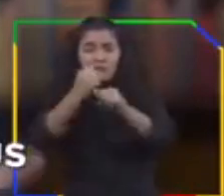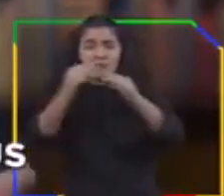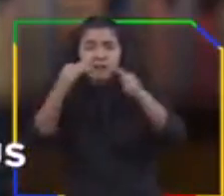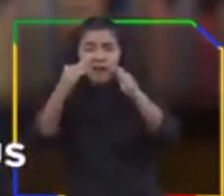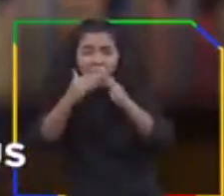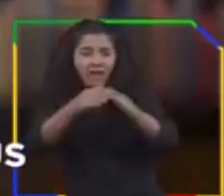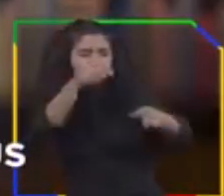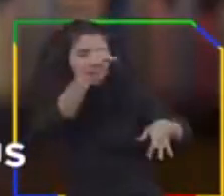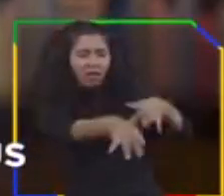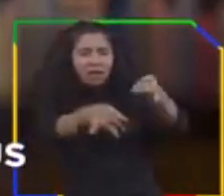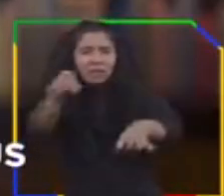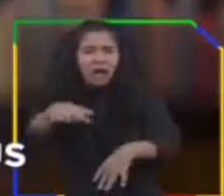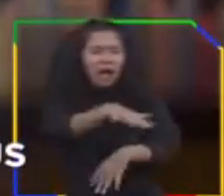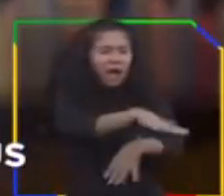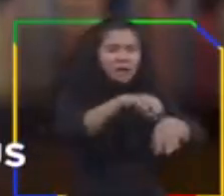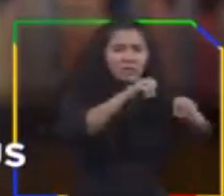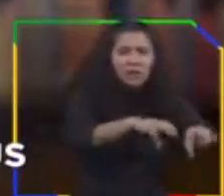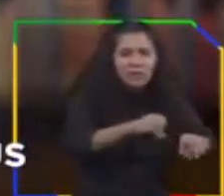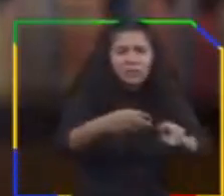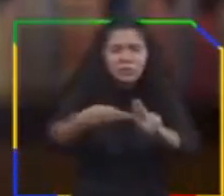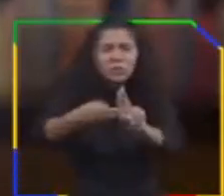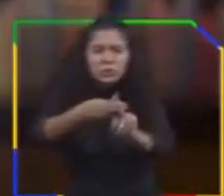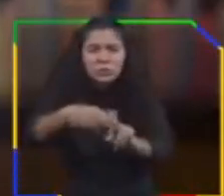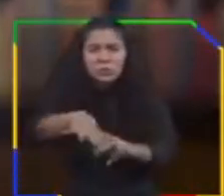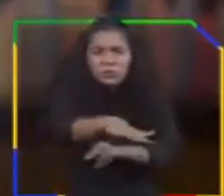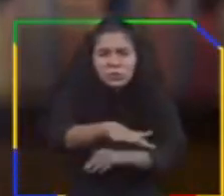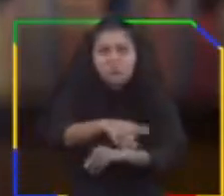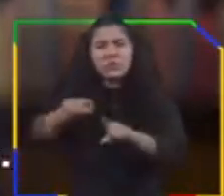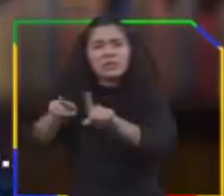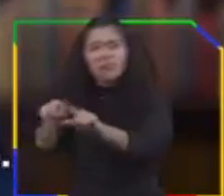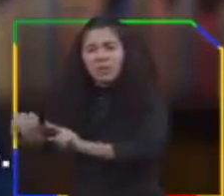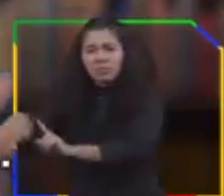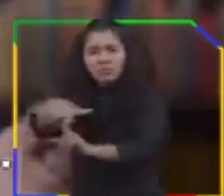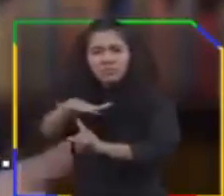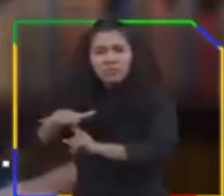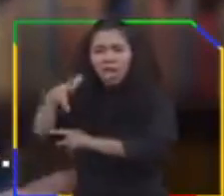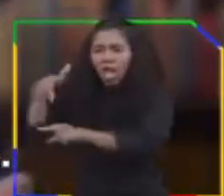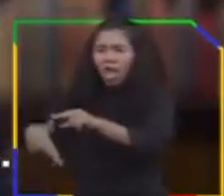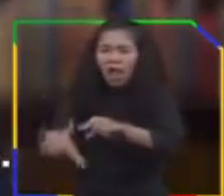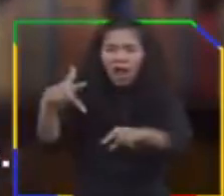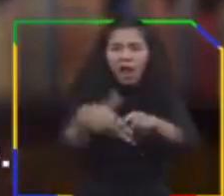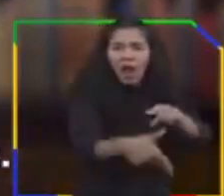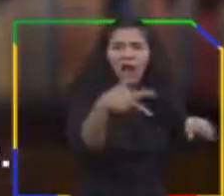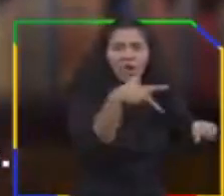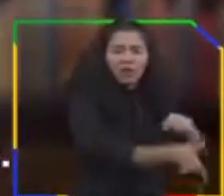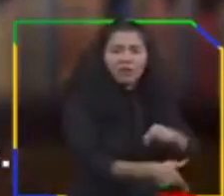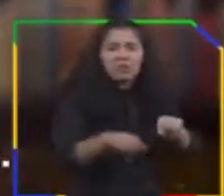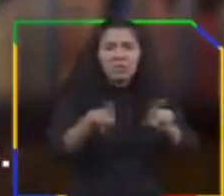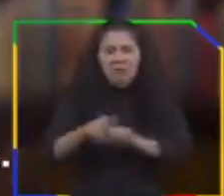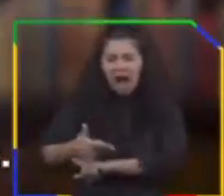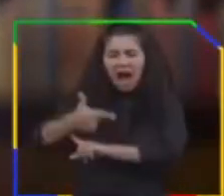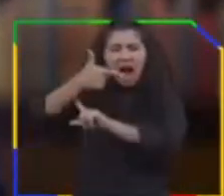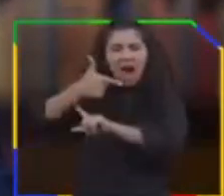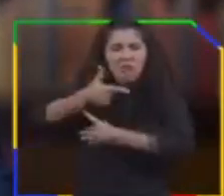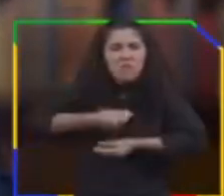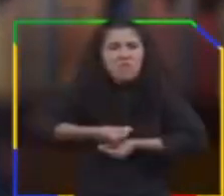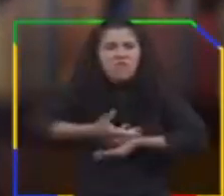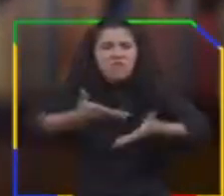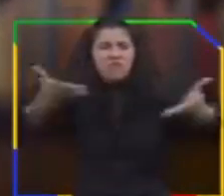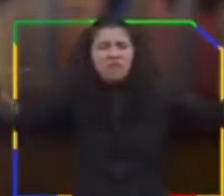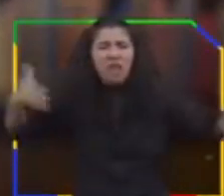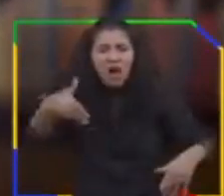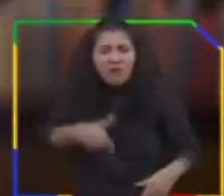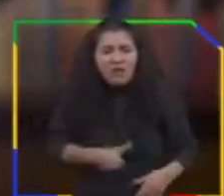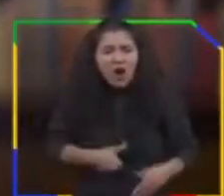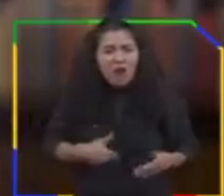Cortaram os recursos da educação, do SUS e do meio ambiente. Espalharam armas ao invés de empregos. Trouxeram